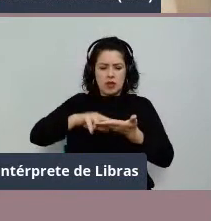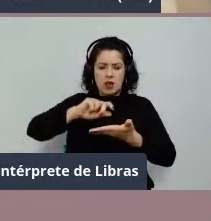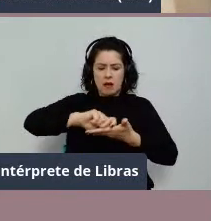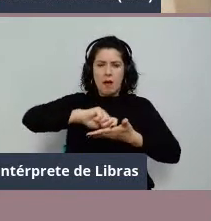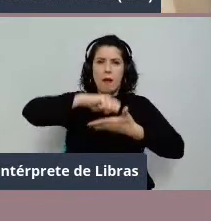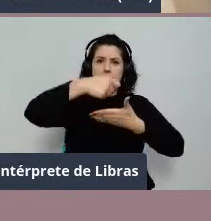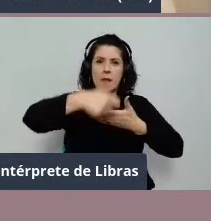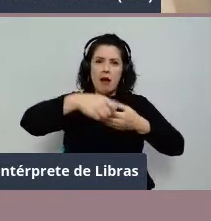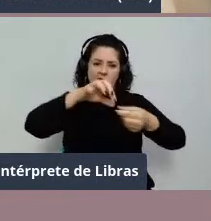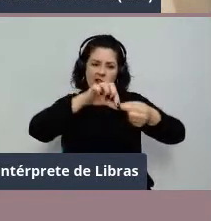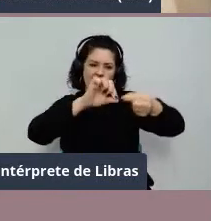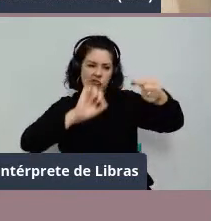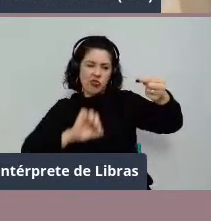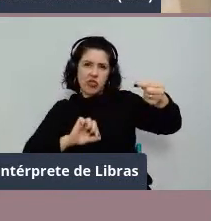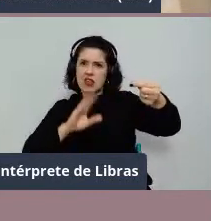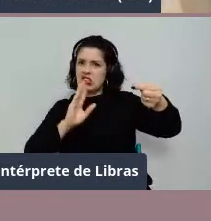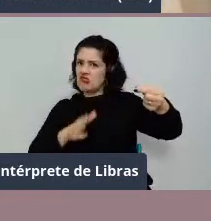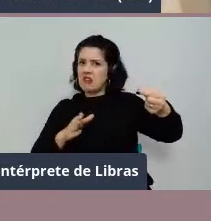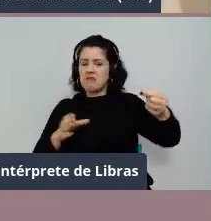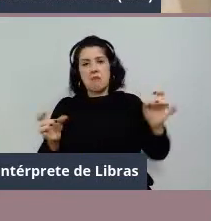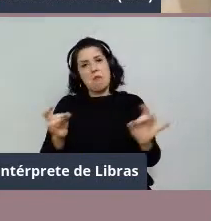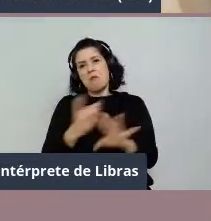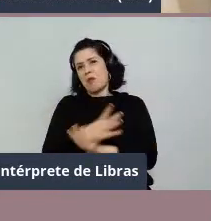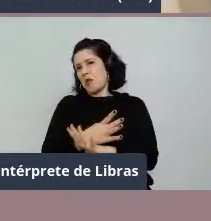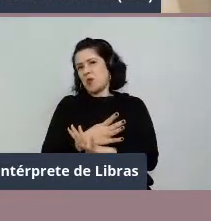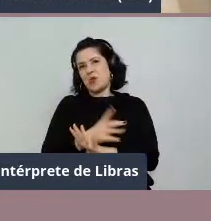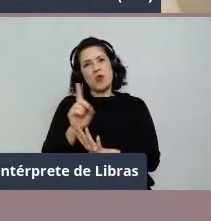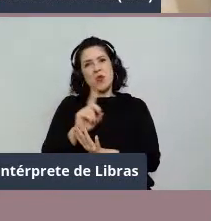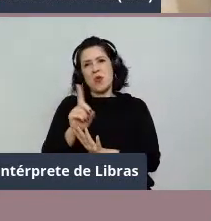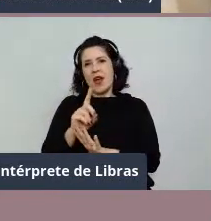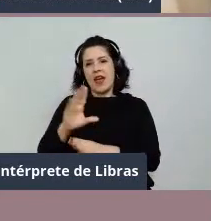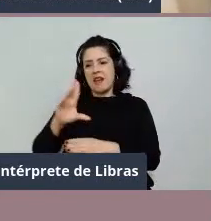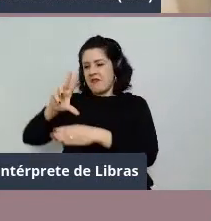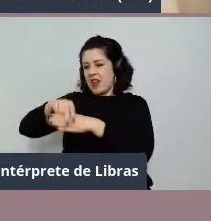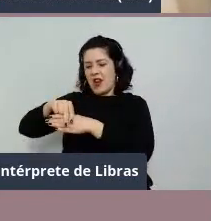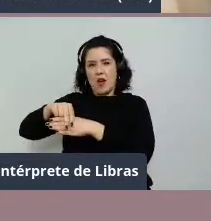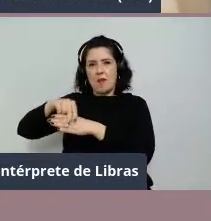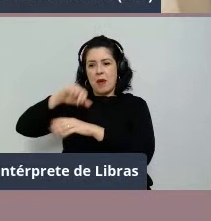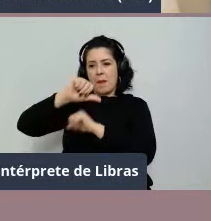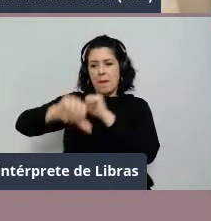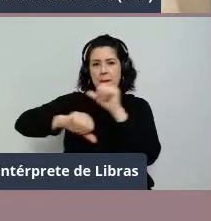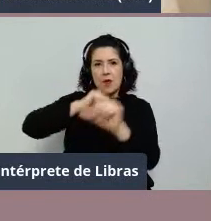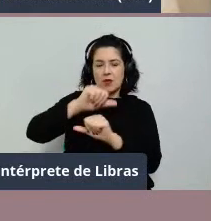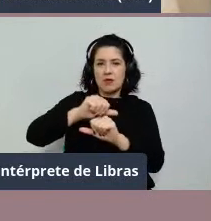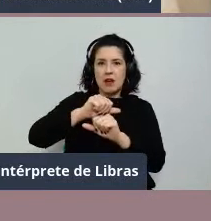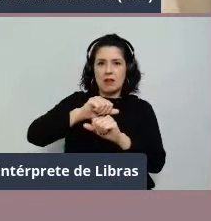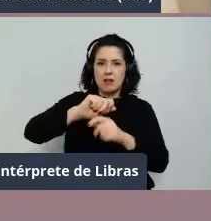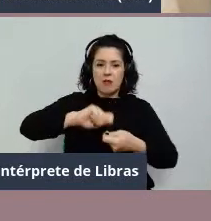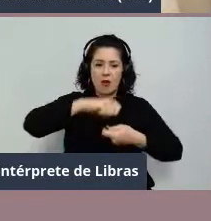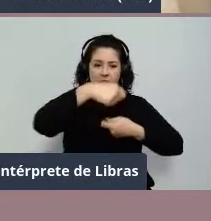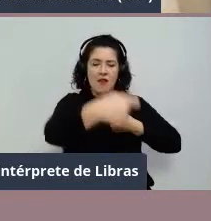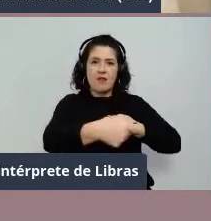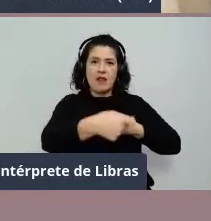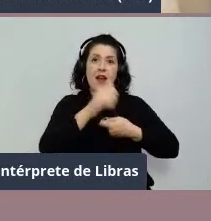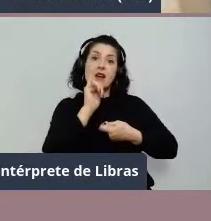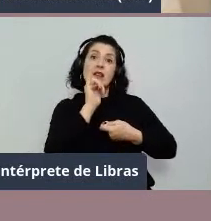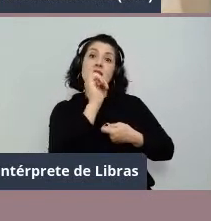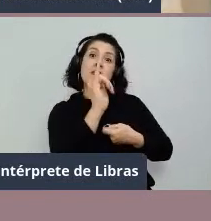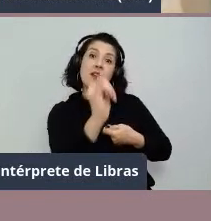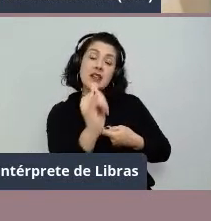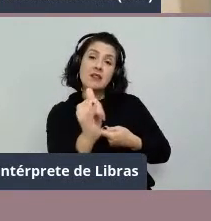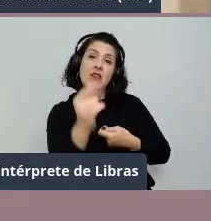já não é mais um envelope, mas é um envelope a serviço da narrativa, um envelope a serviço da